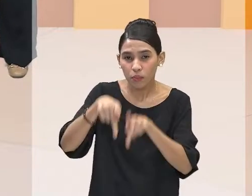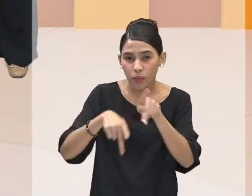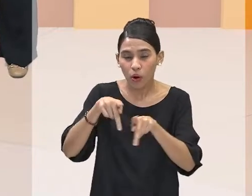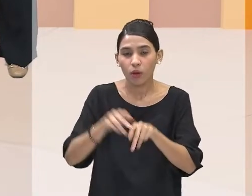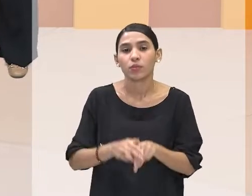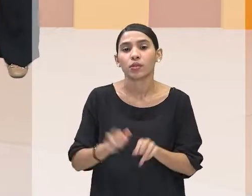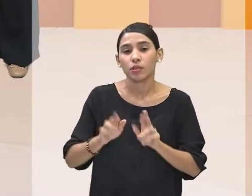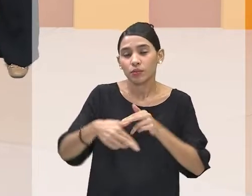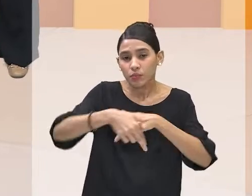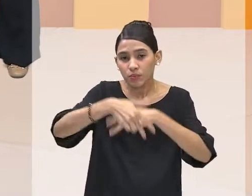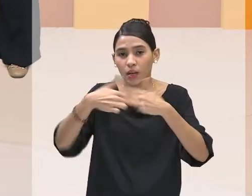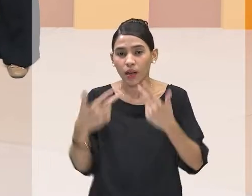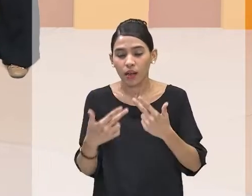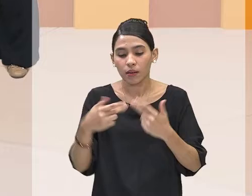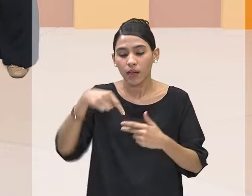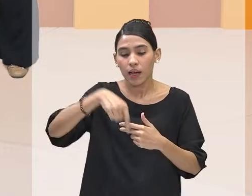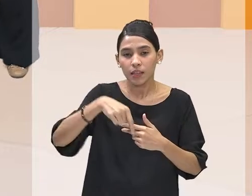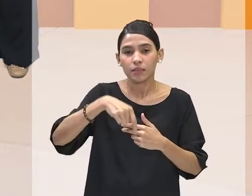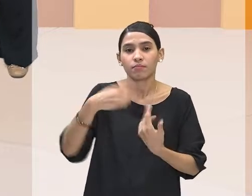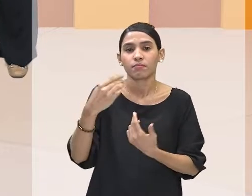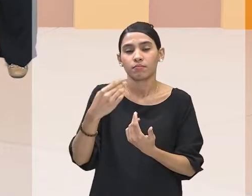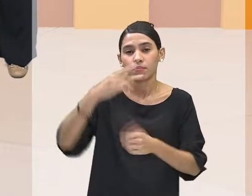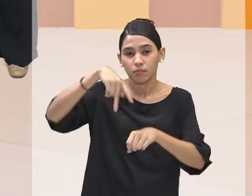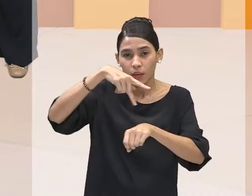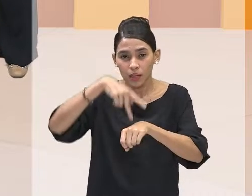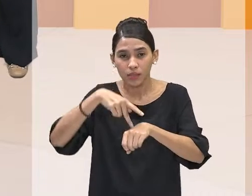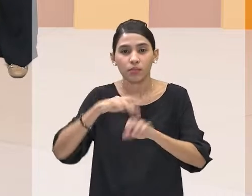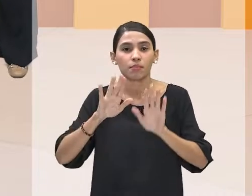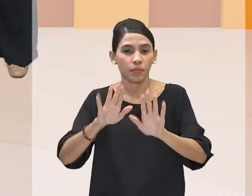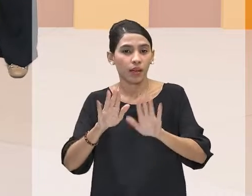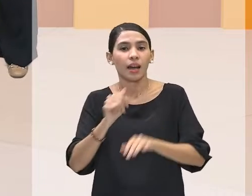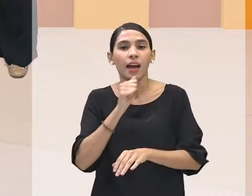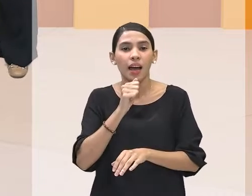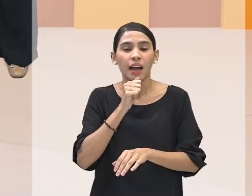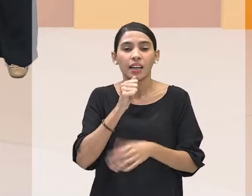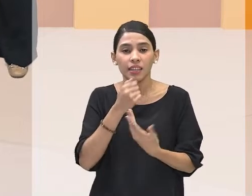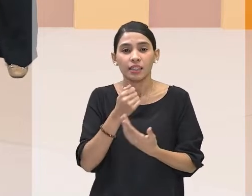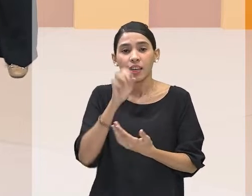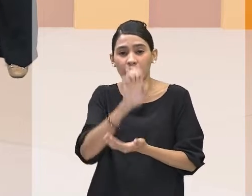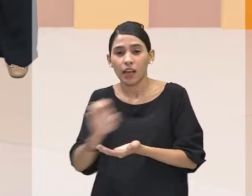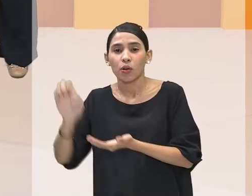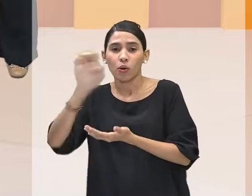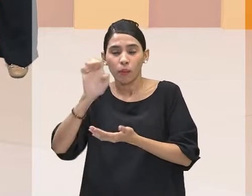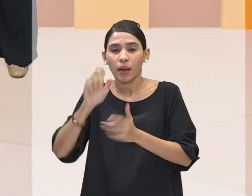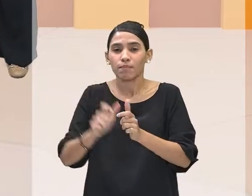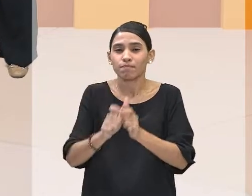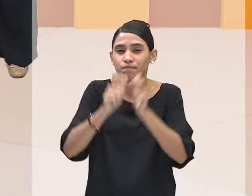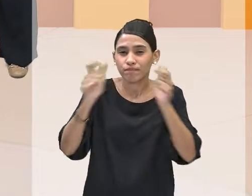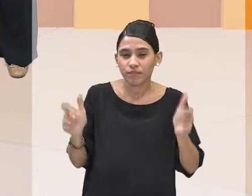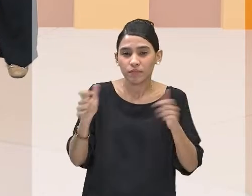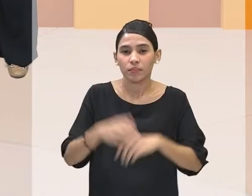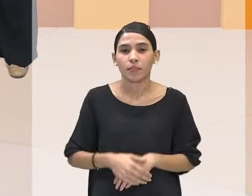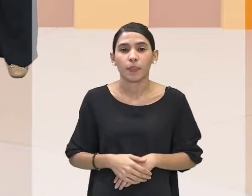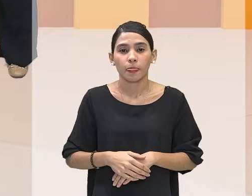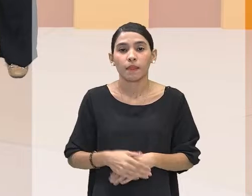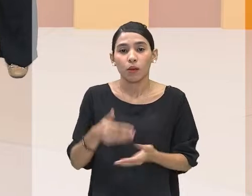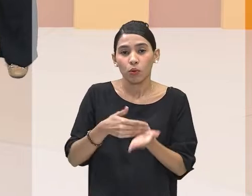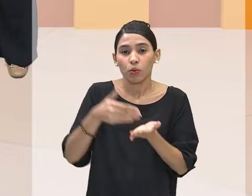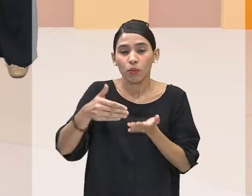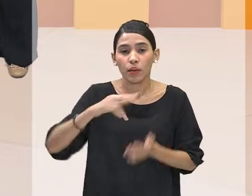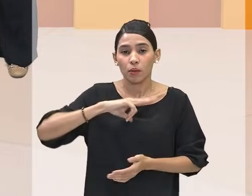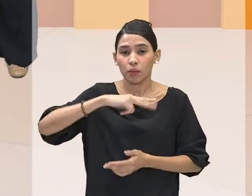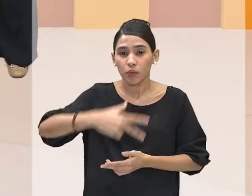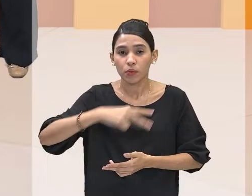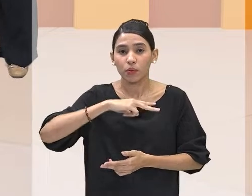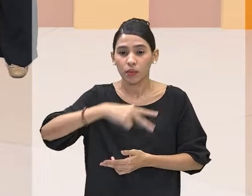diferentes etnias para o nosso país, mas ainda a massa europeia acaba sendo a maior. No começo a gente vai ter